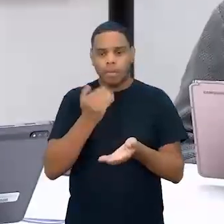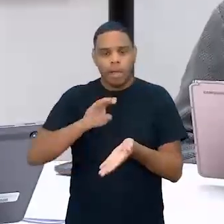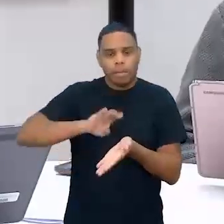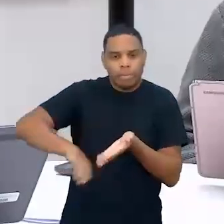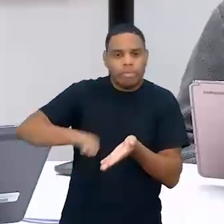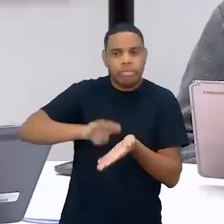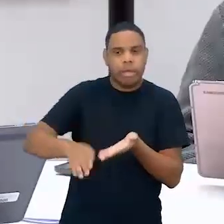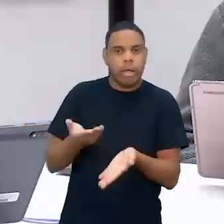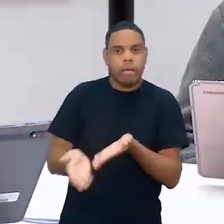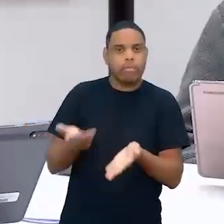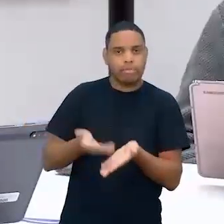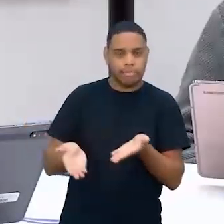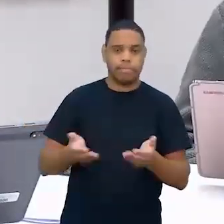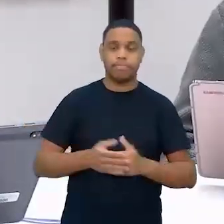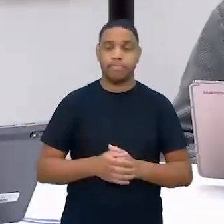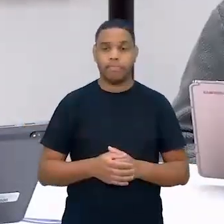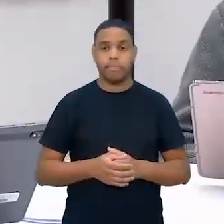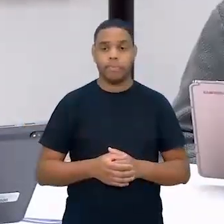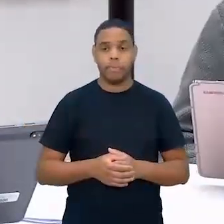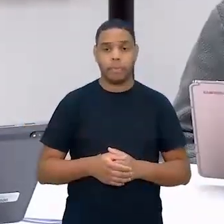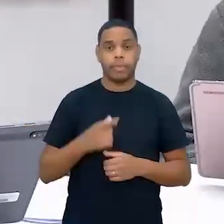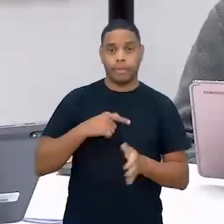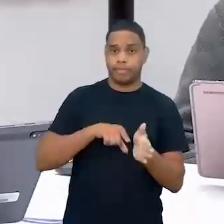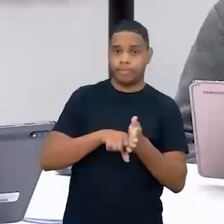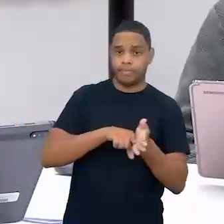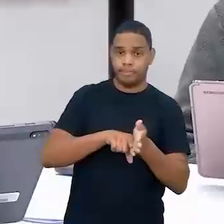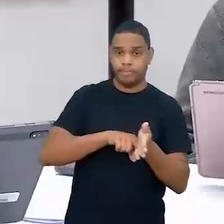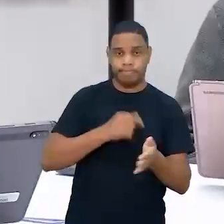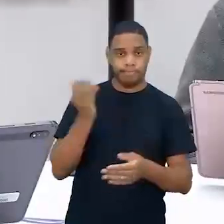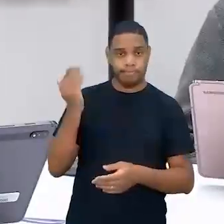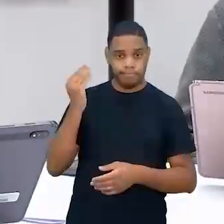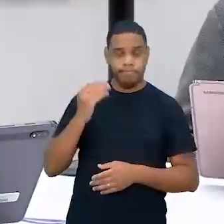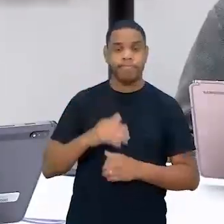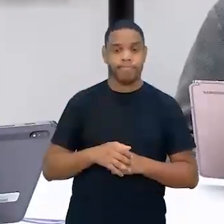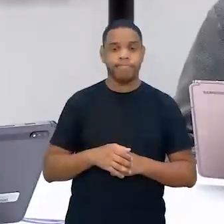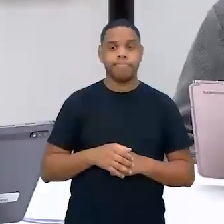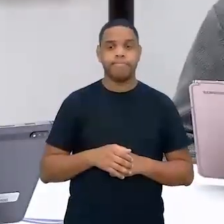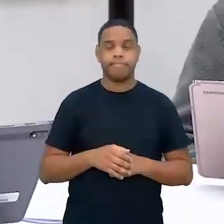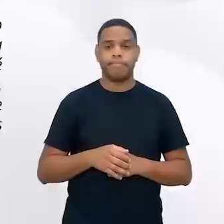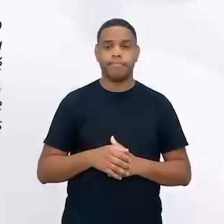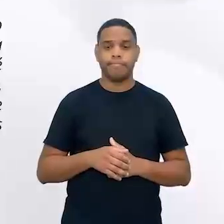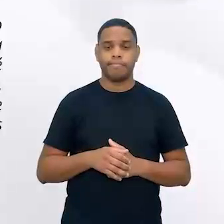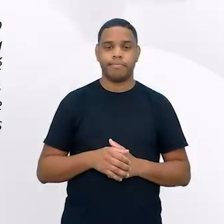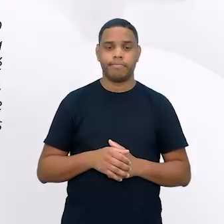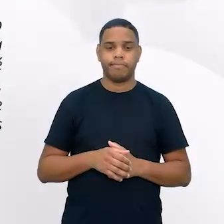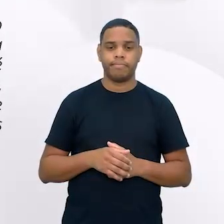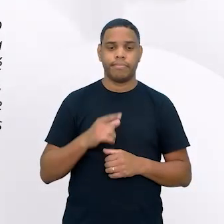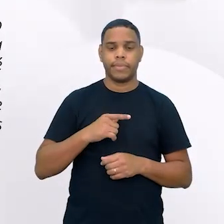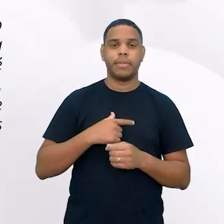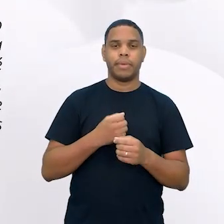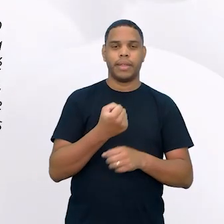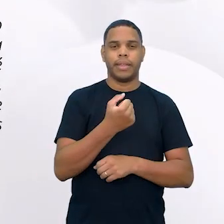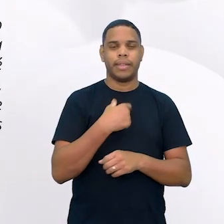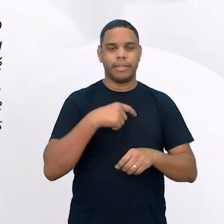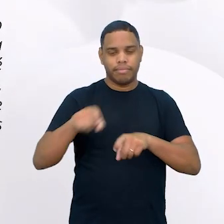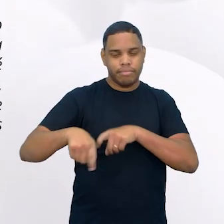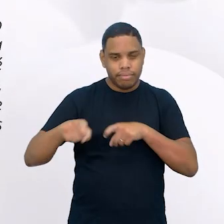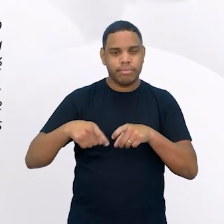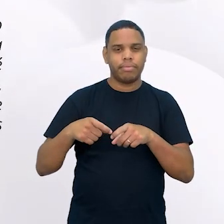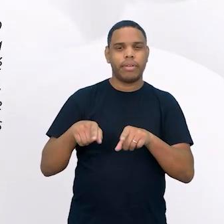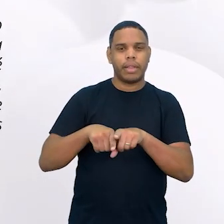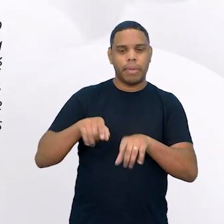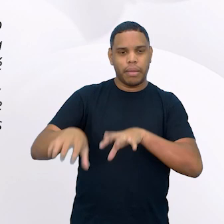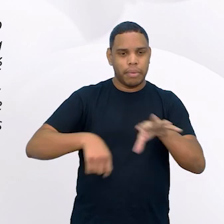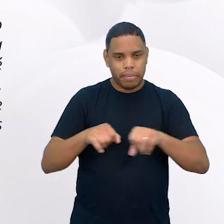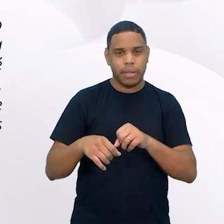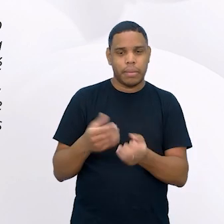alimentos. E aí a gente tem alguns dados daquela época que era a plantação e a colheita desperdiça em torno de